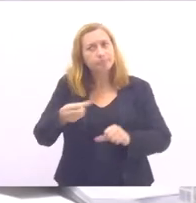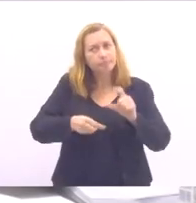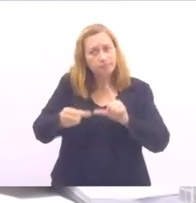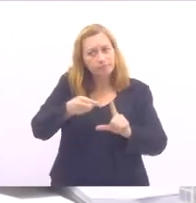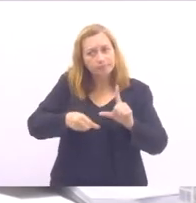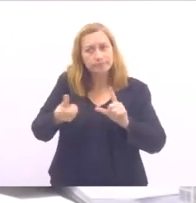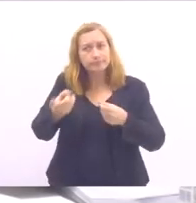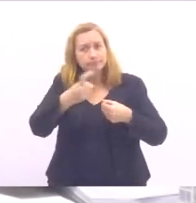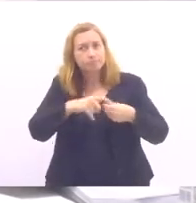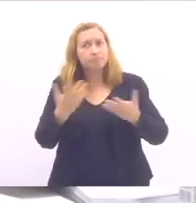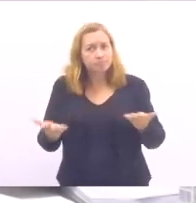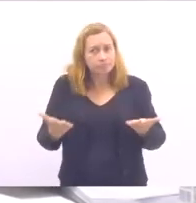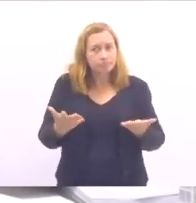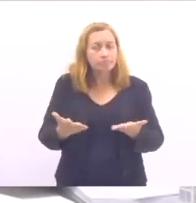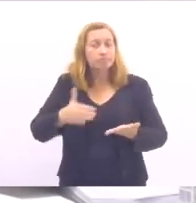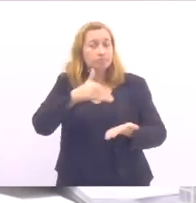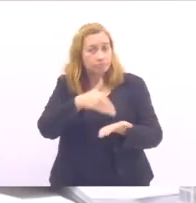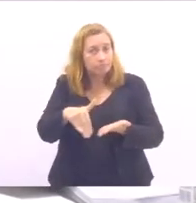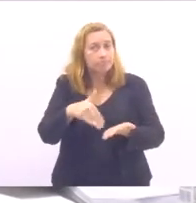reversa,